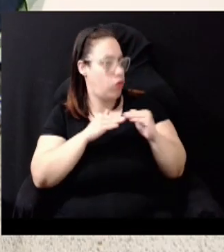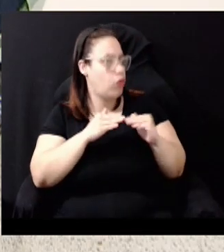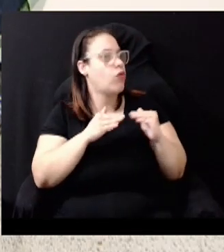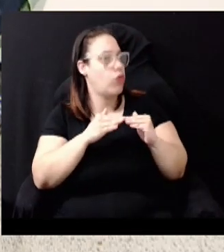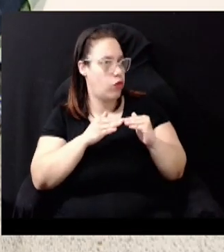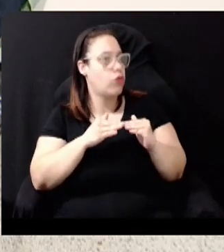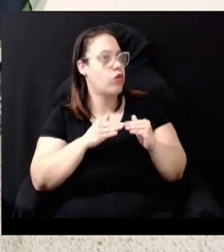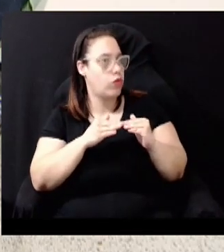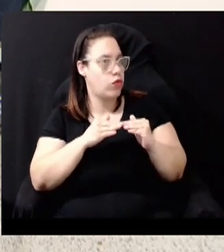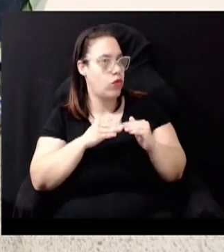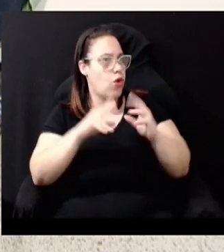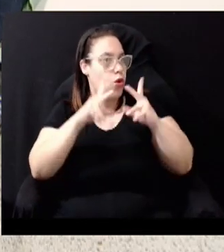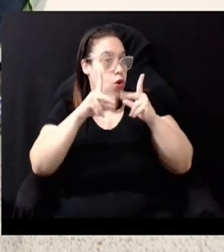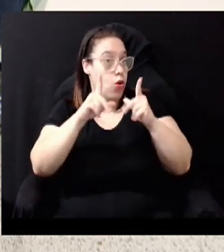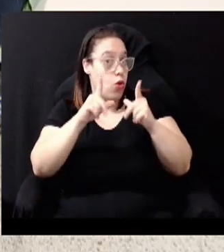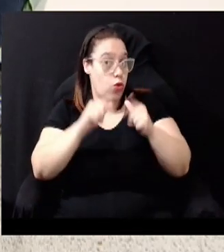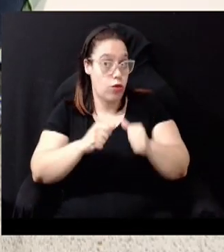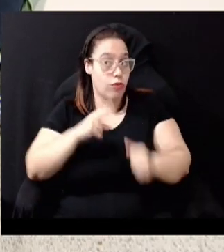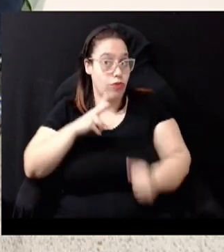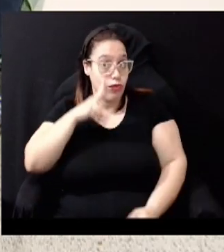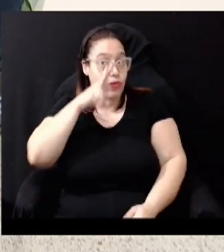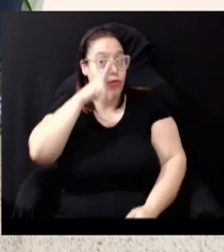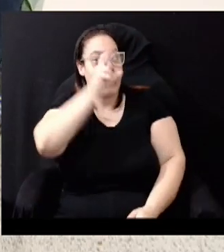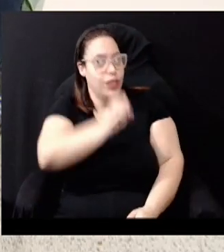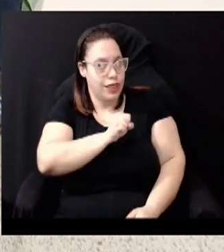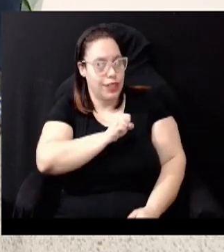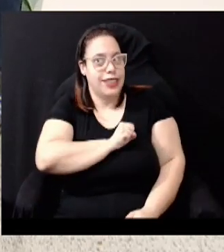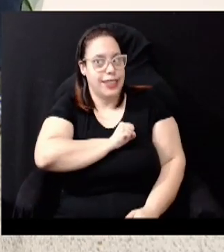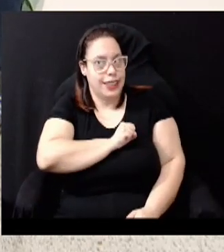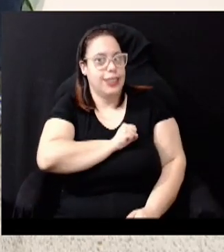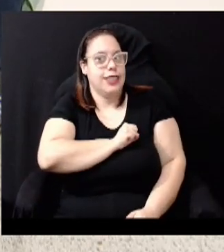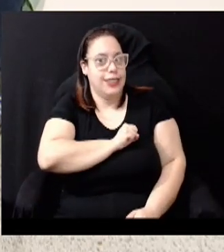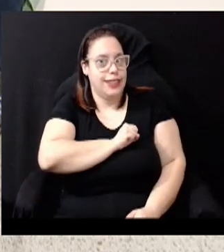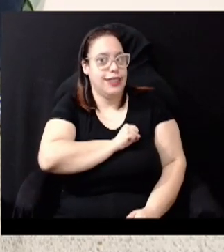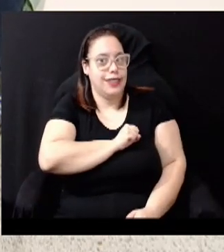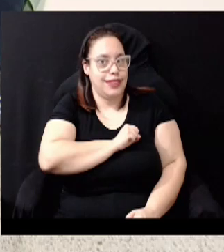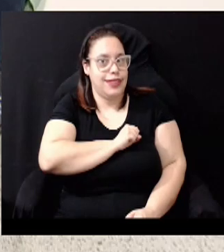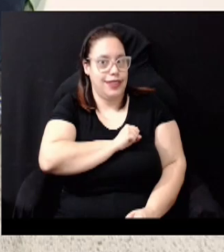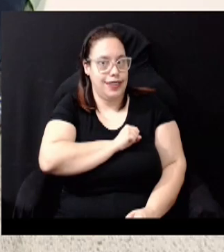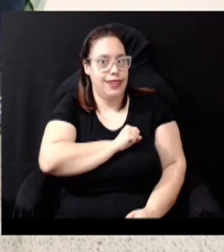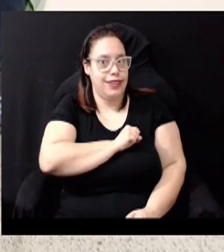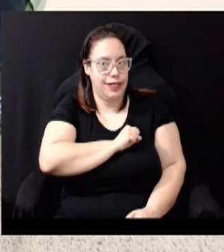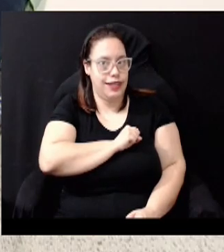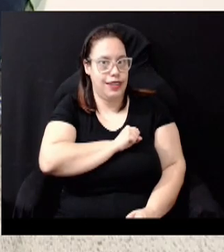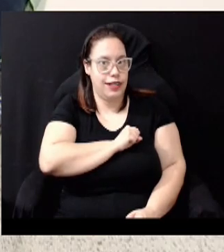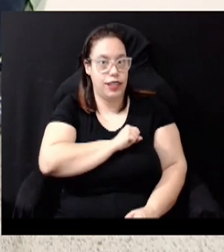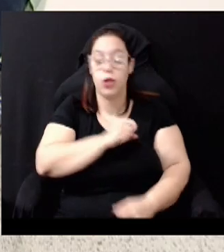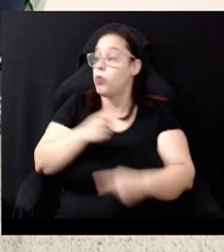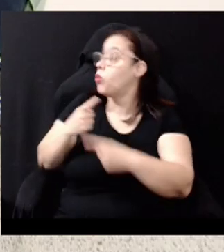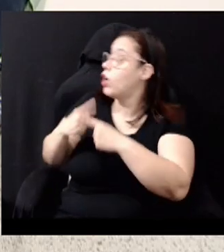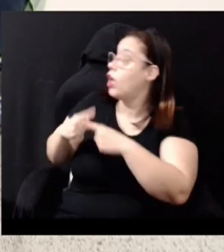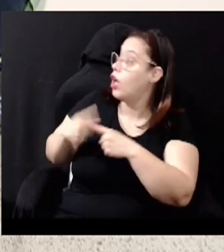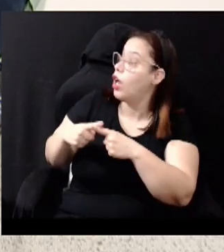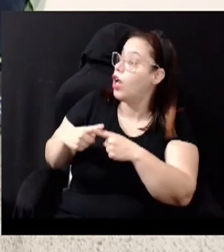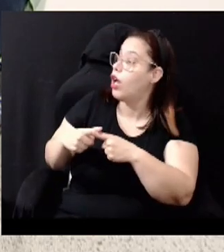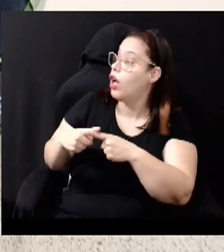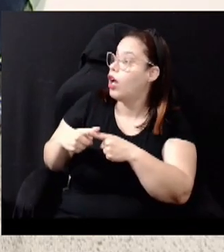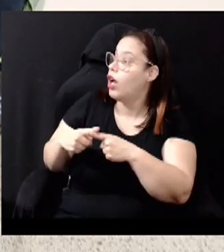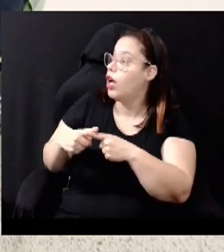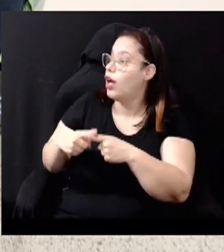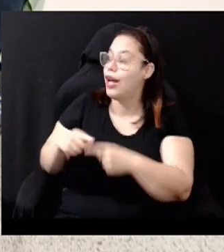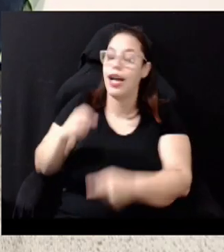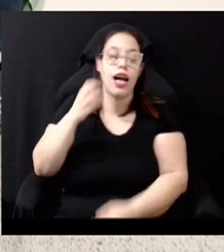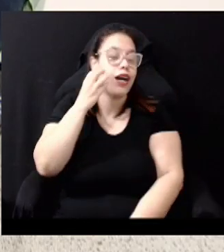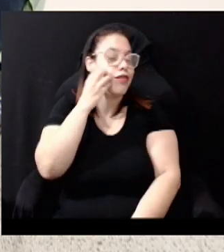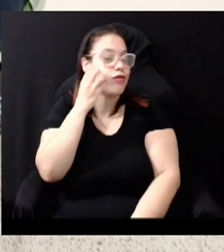todas as minhas forças e de tudo aquilo que eu acredito na educação. Por quê? André, a gente